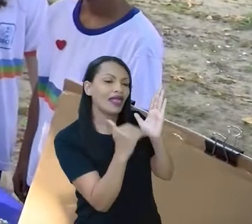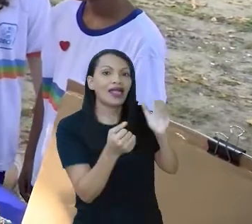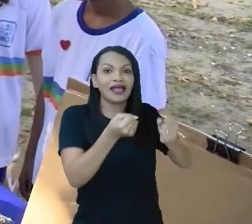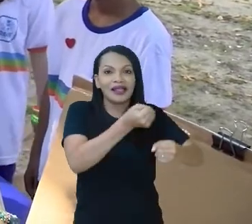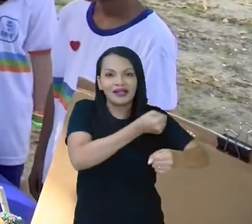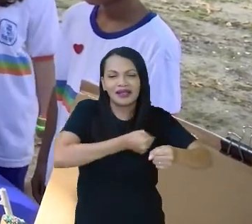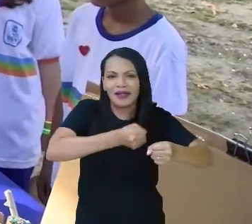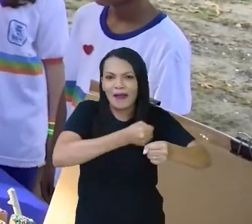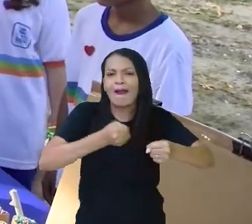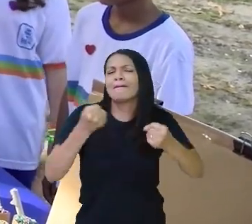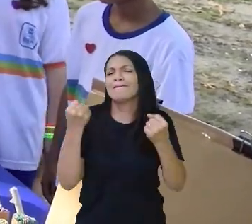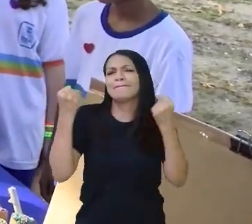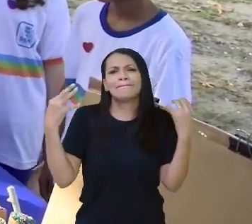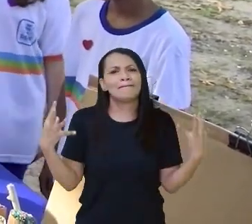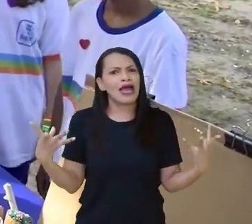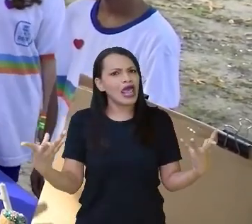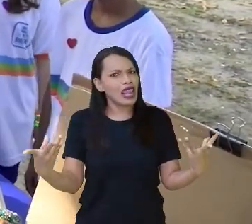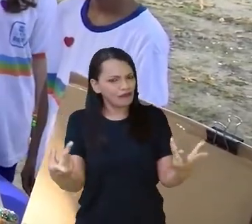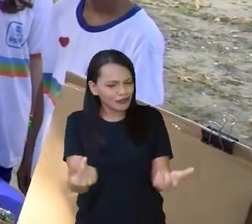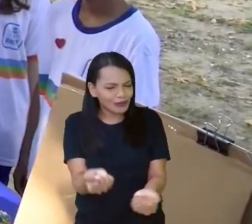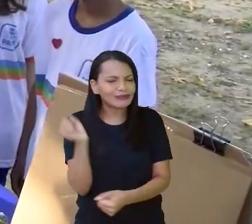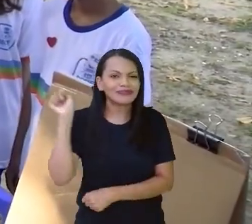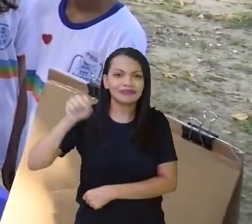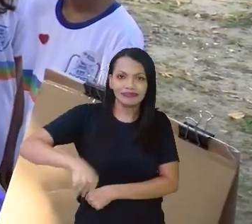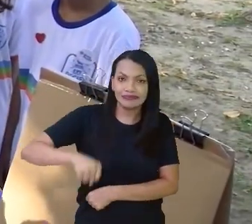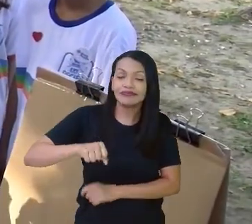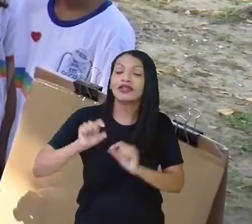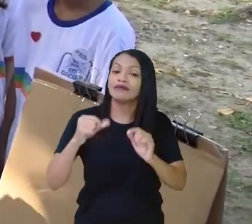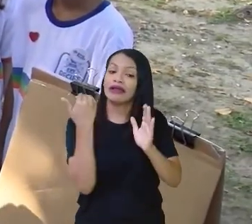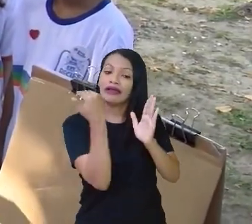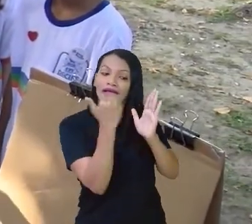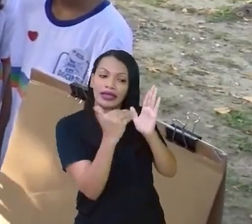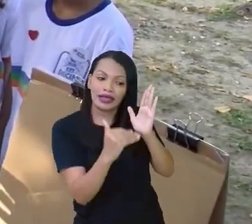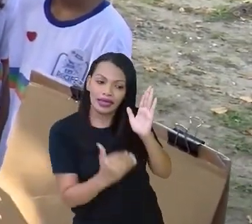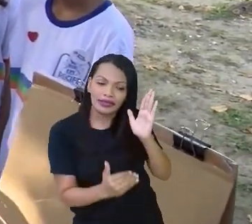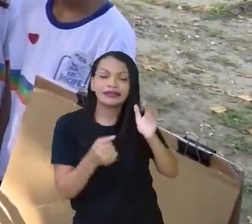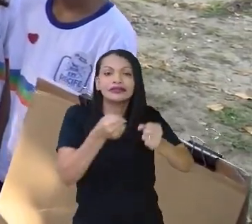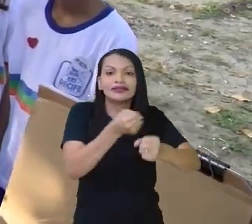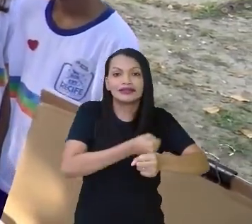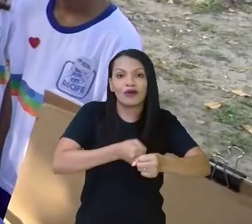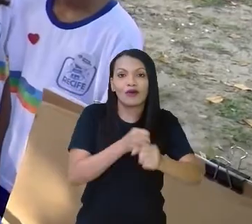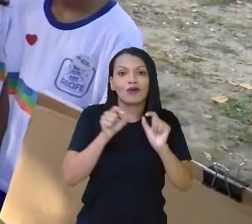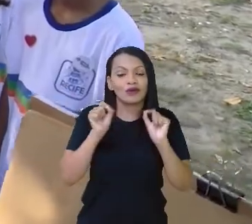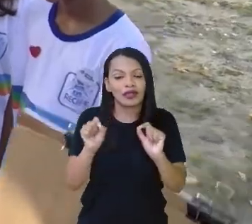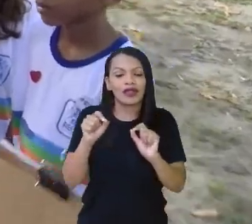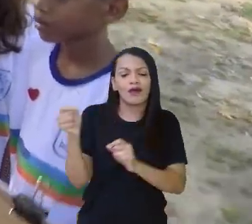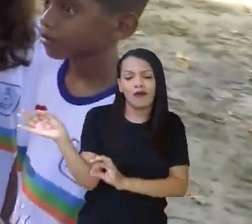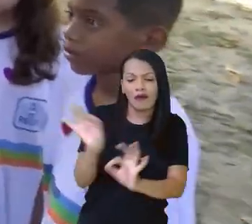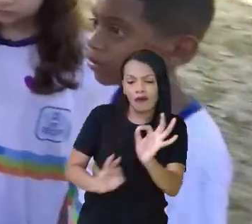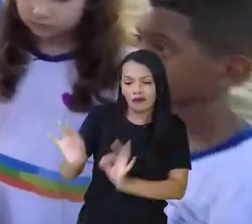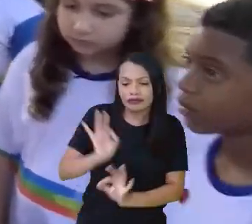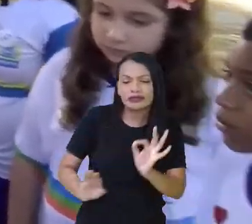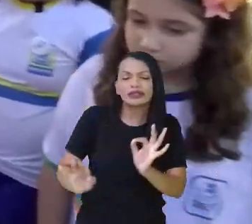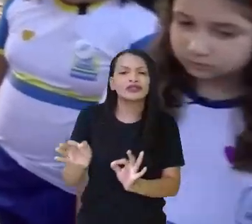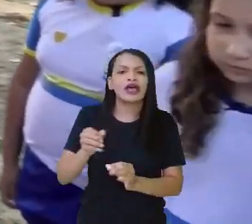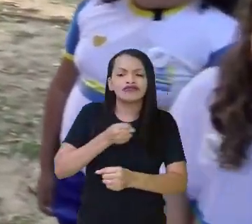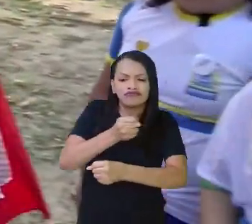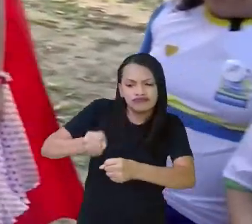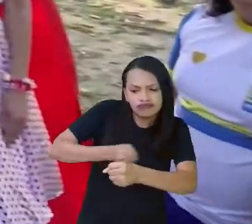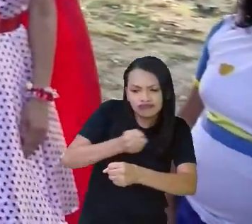receita maravilhosa. A receita culinária serve pra gente preparar alimentos de